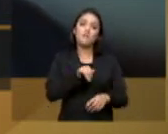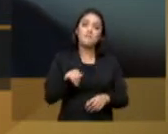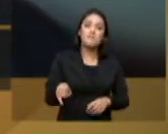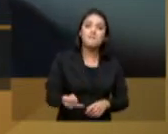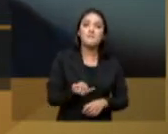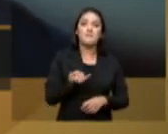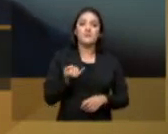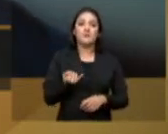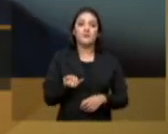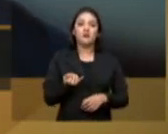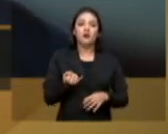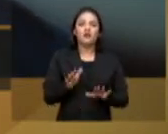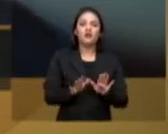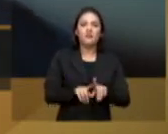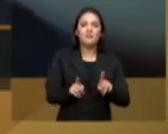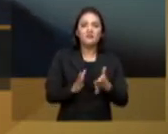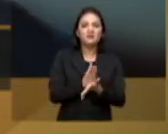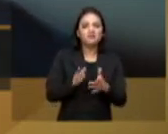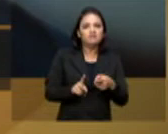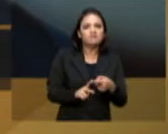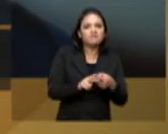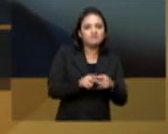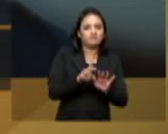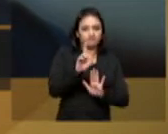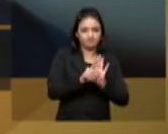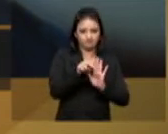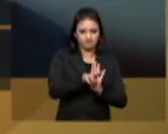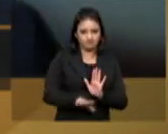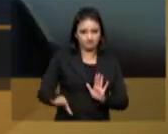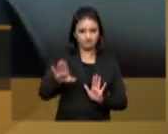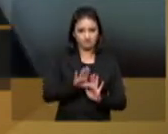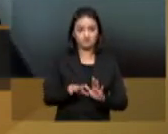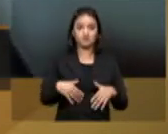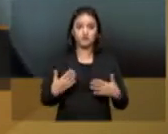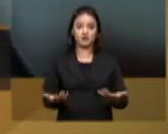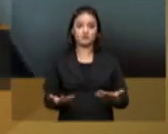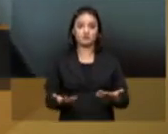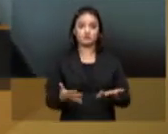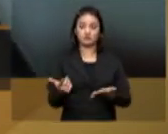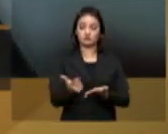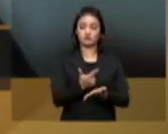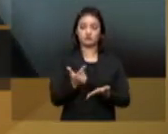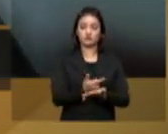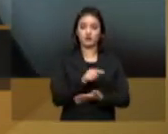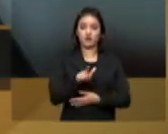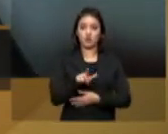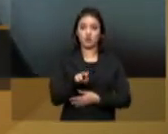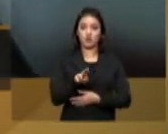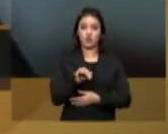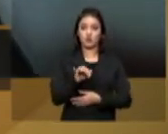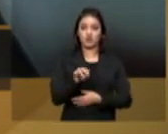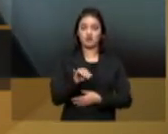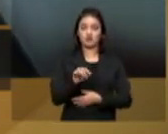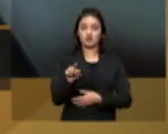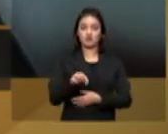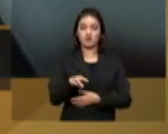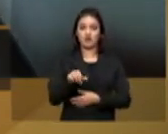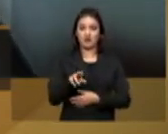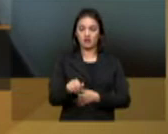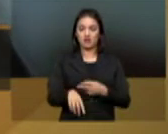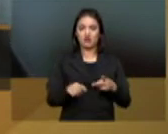devido ajuste no direito nacional. À luz da doutrina de Luiz Maria Romero Flor e de César